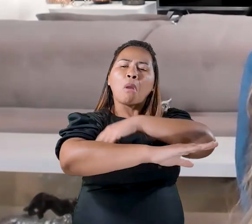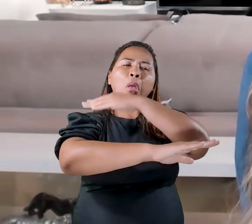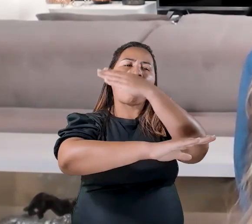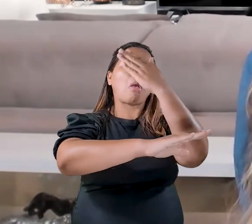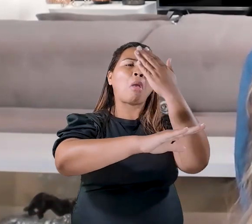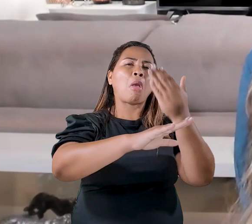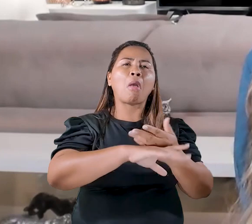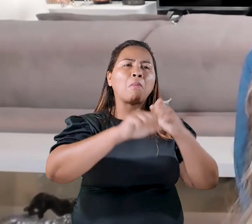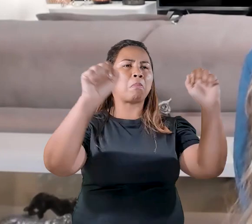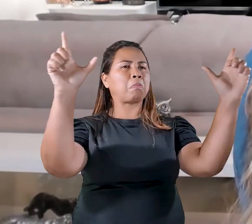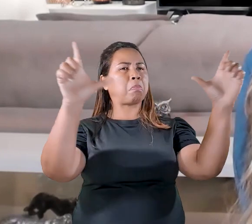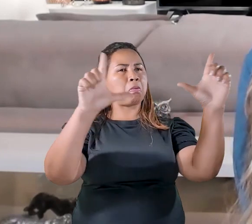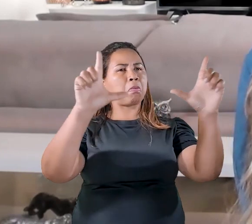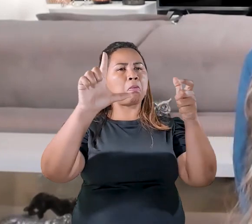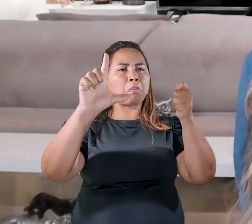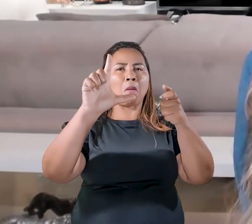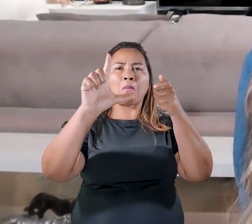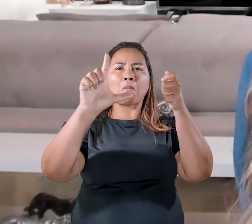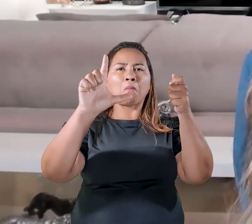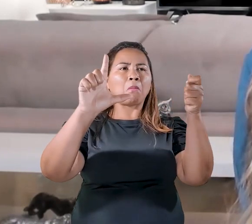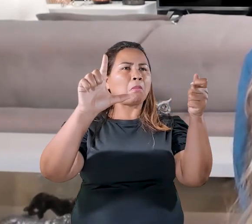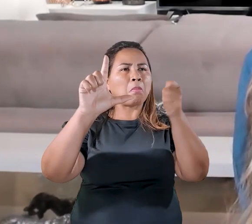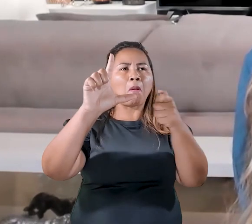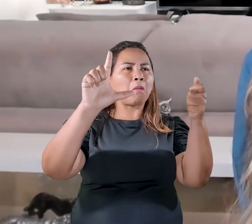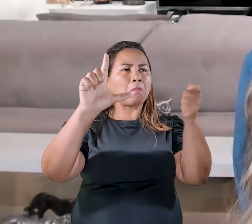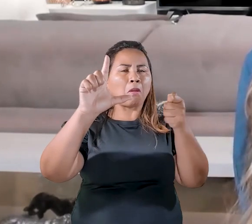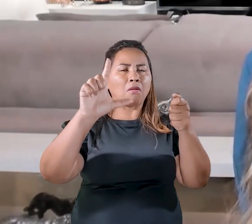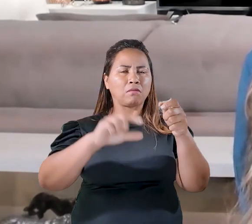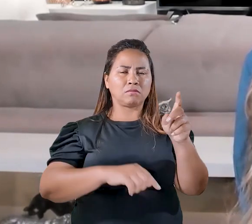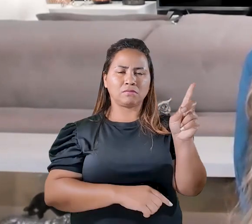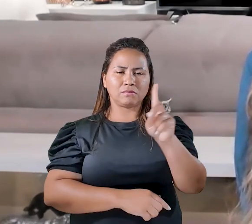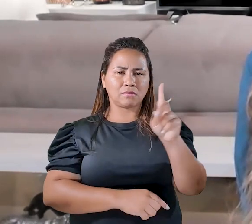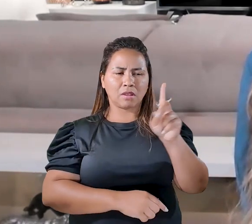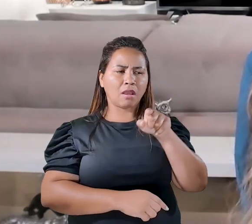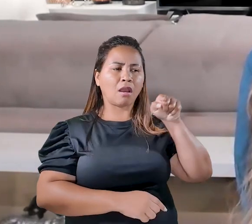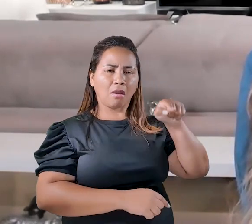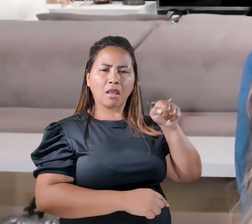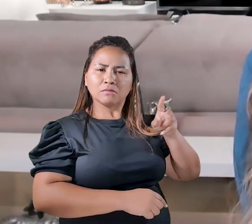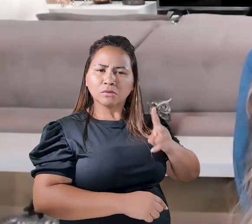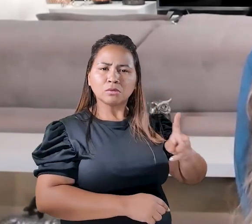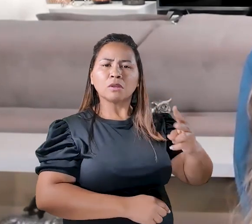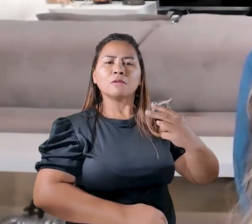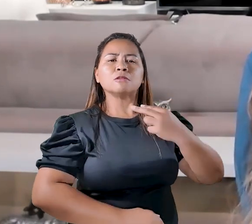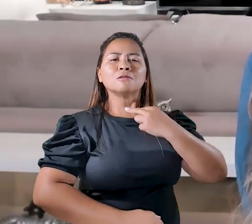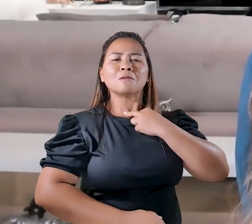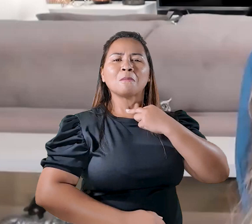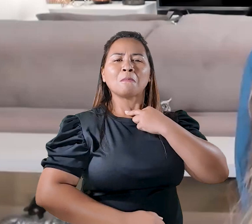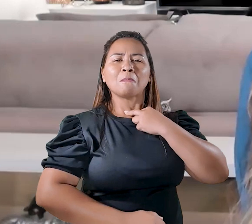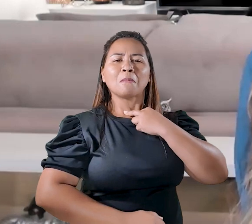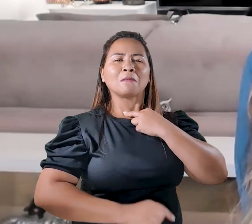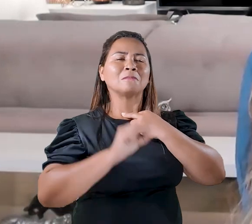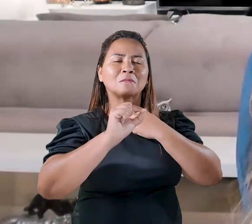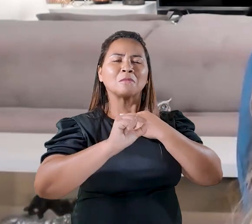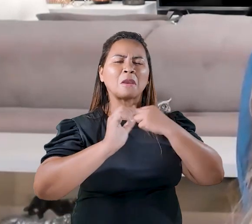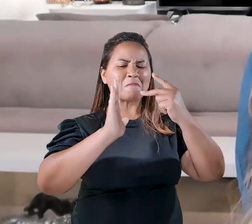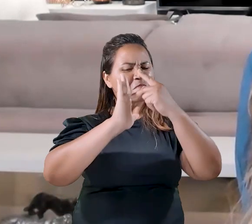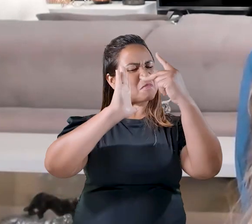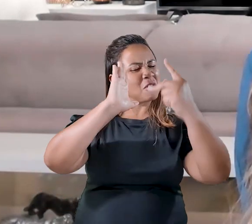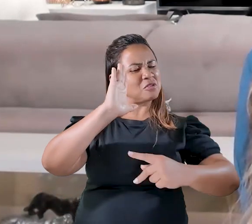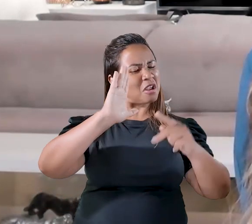não assistem televisão. Elas estão ocupadas com projetos, com